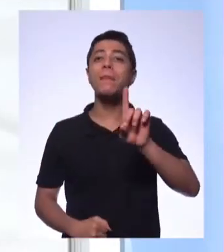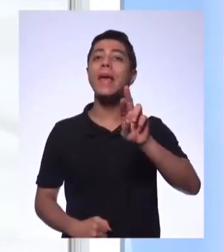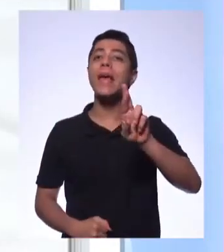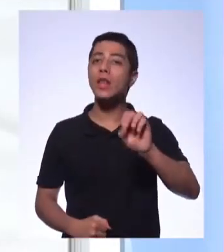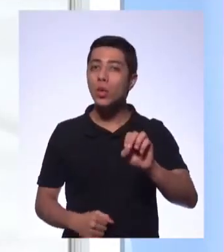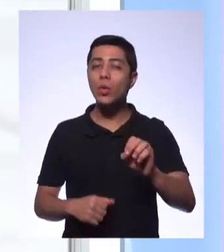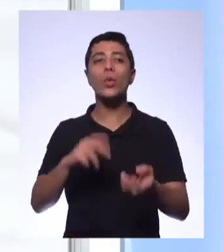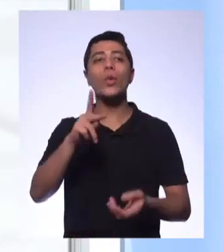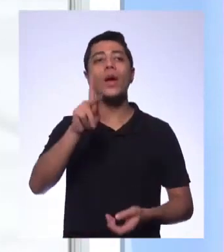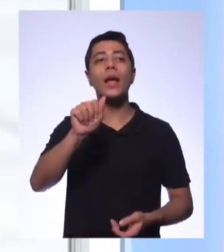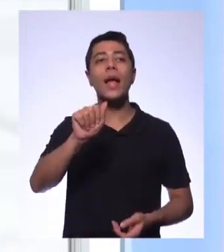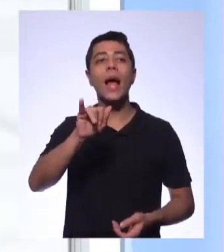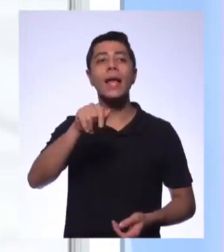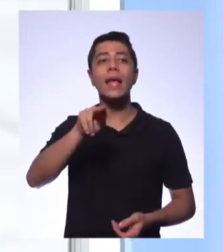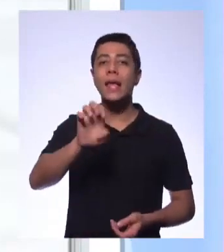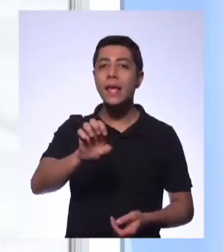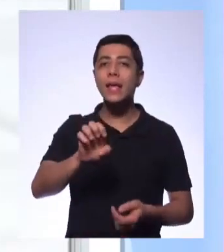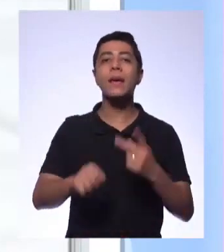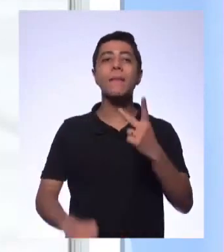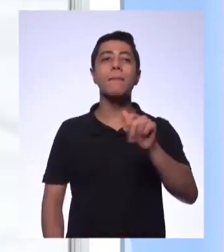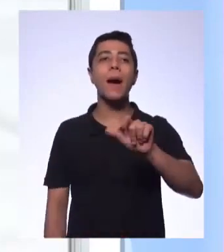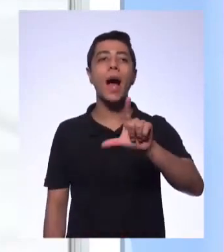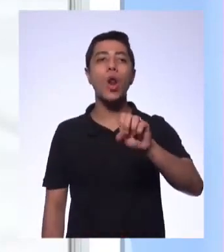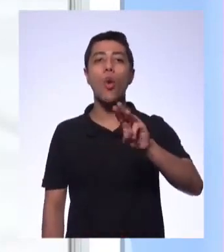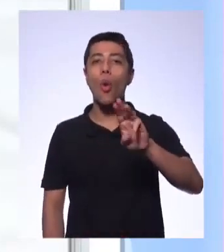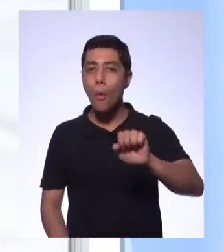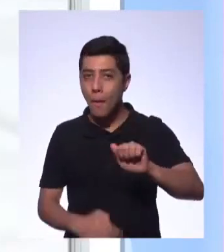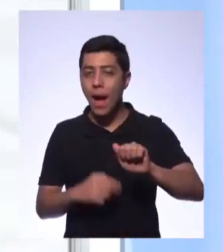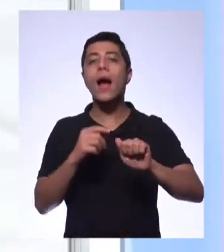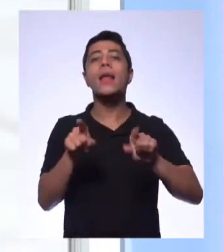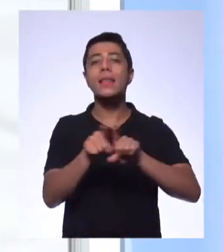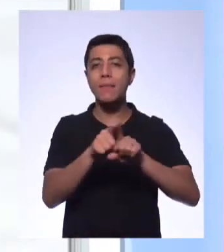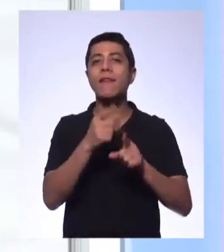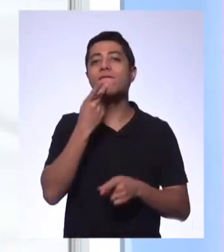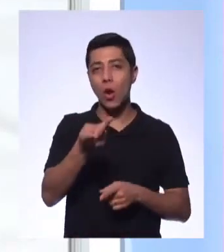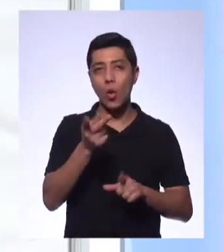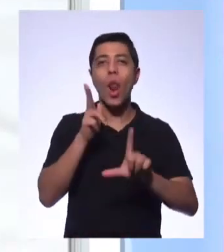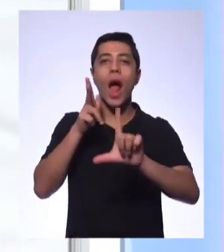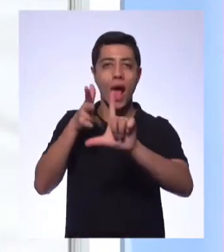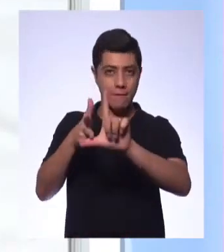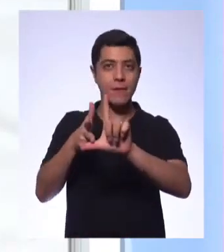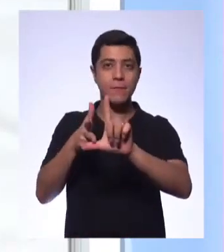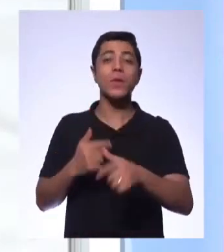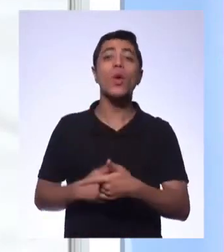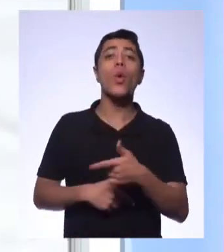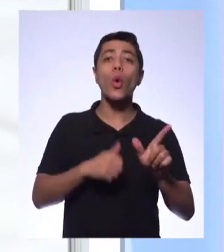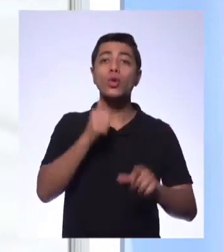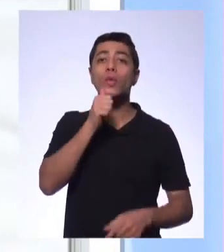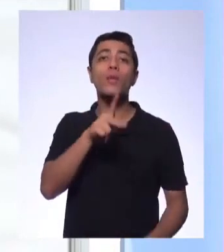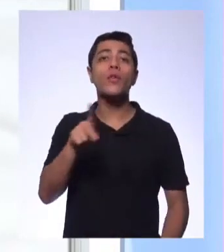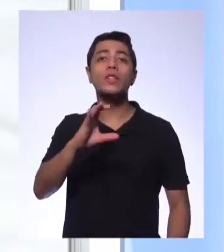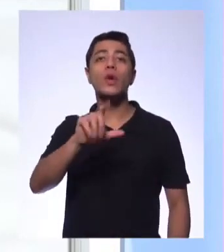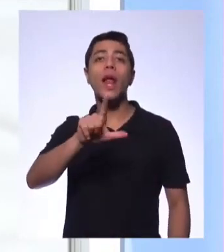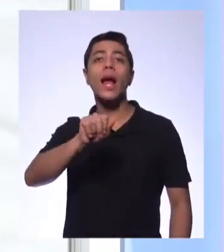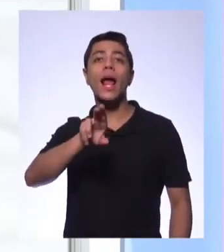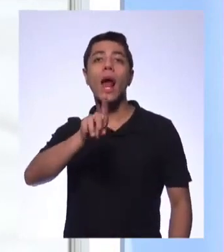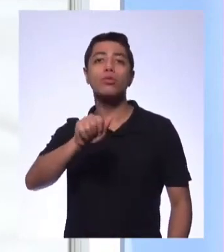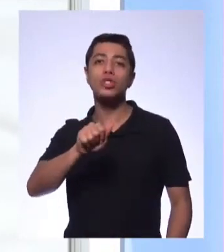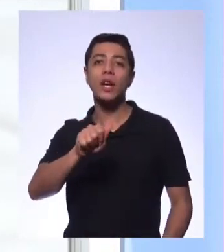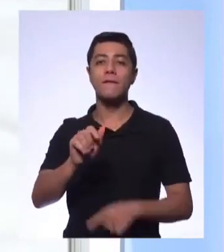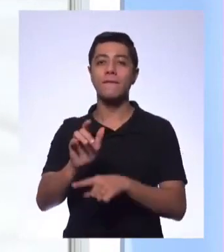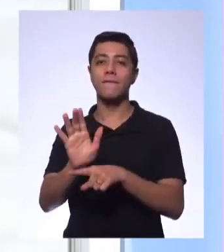maioria, tá, turma? A gente não conseguiu escrever tudo. A professora Cláudia, através de vídeos. A Pro Kelly.